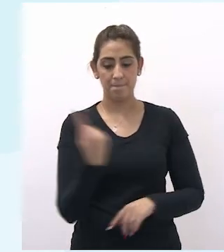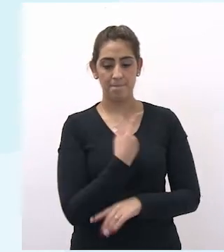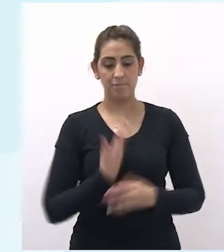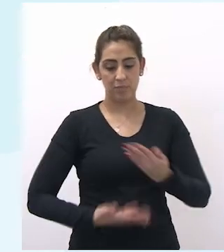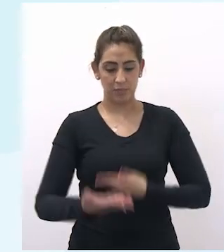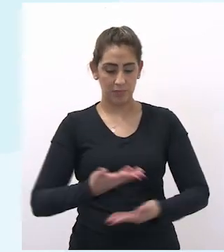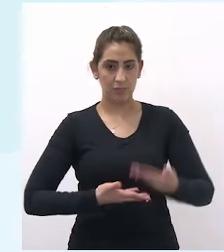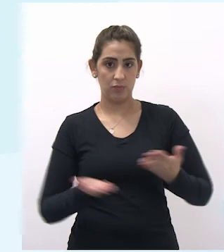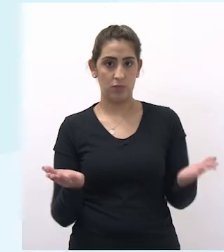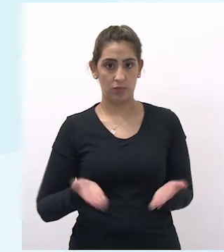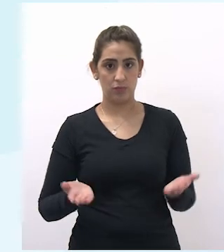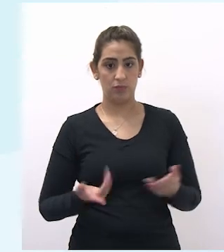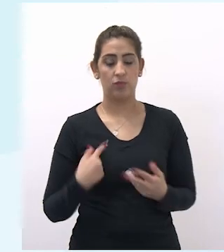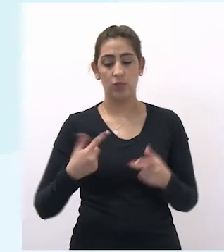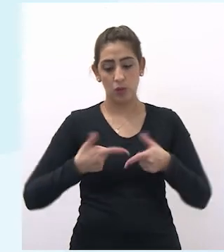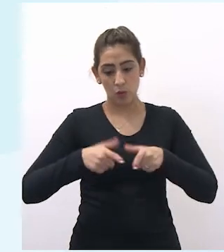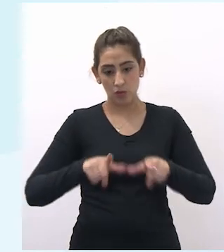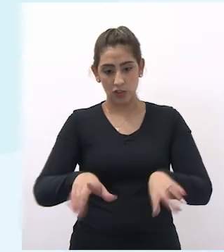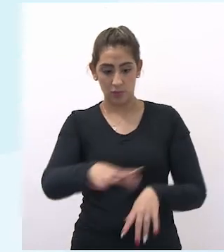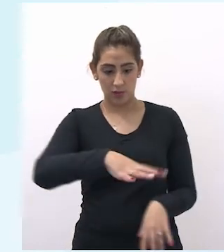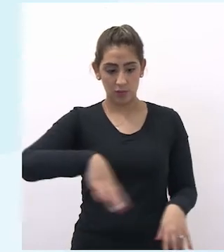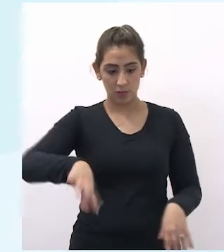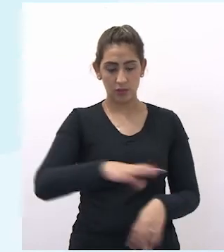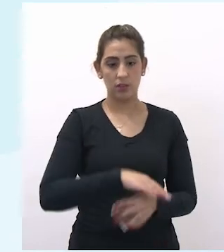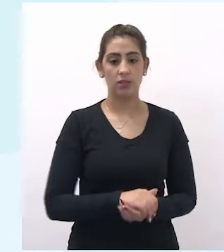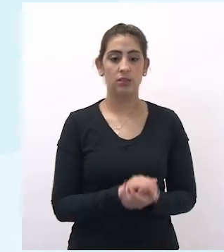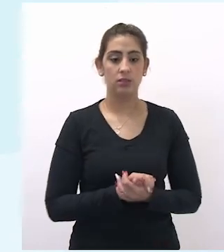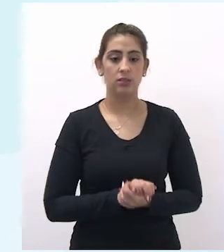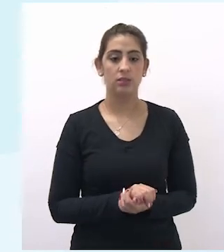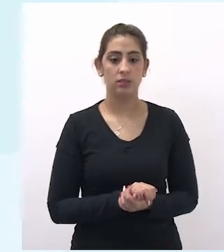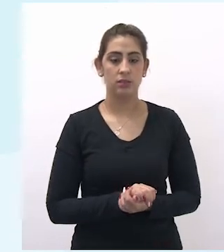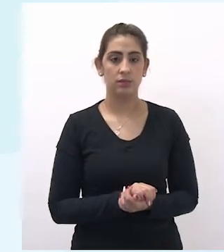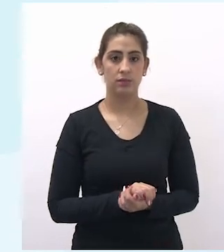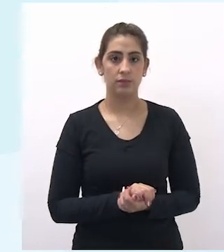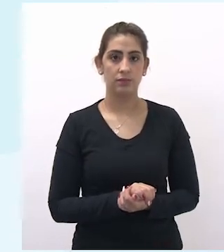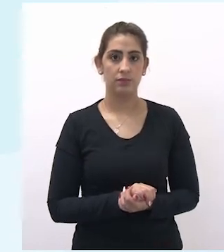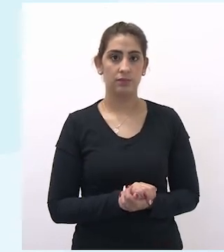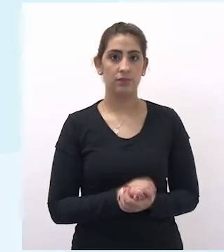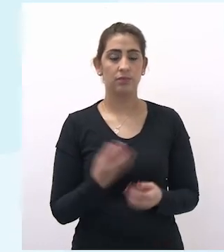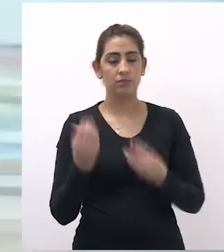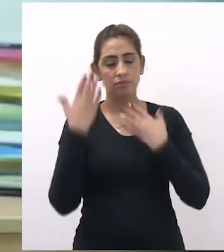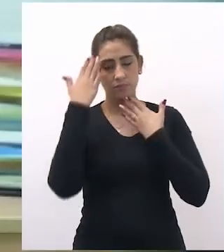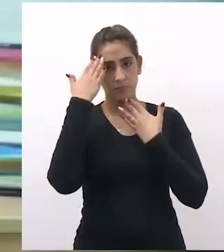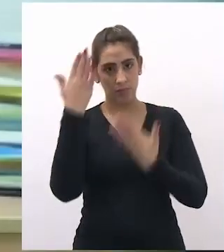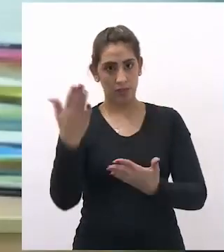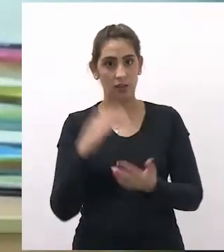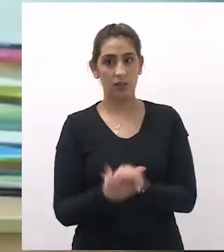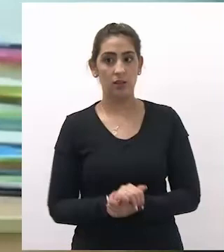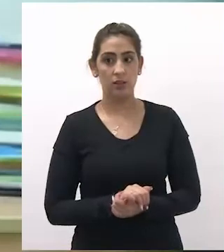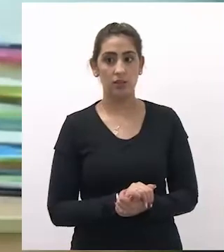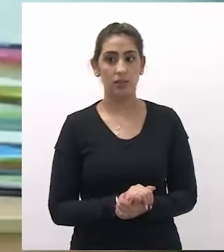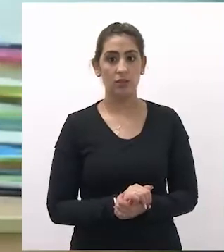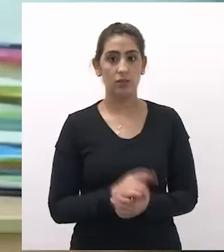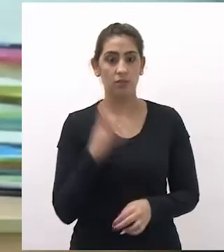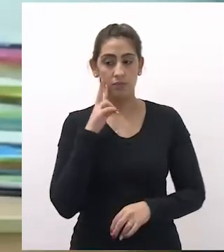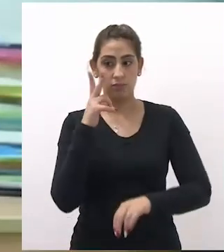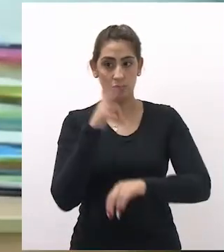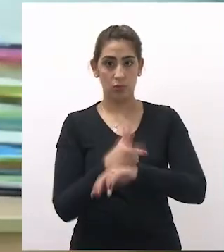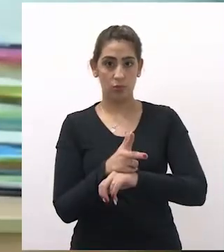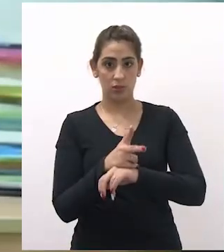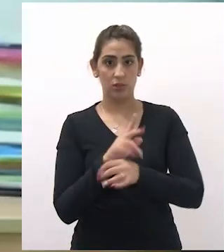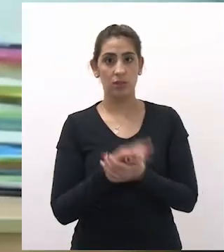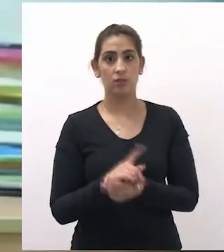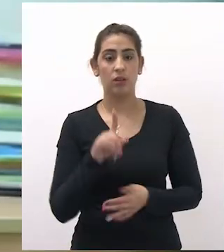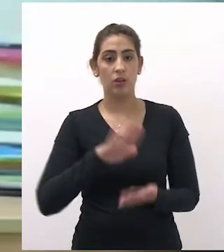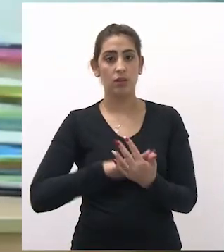de hoje. Então, fica o convite para vocês. E agradeço a produção,